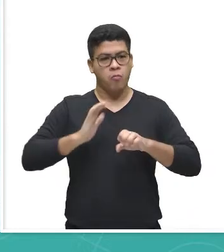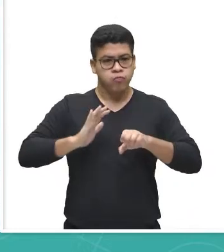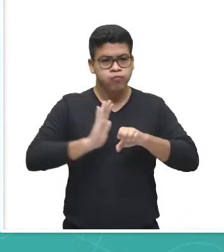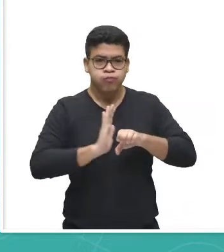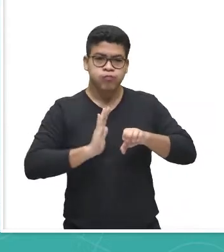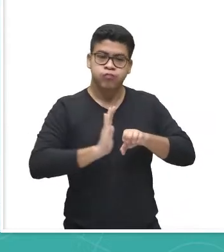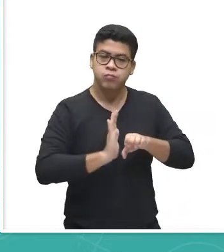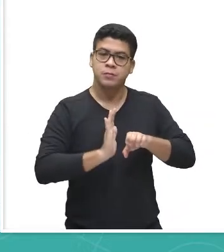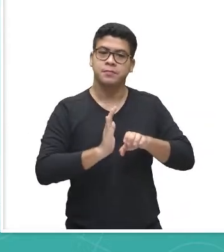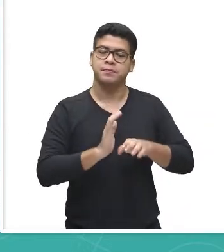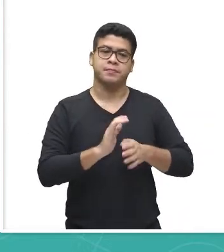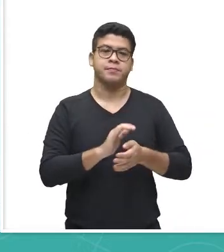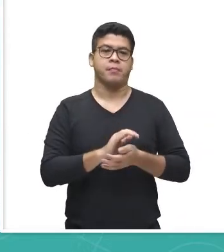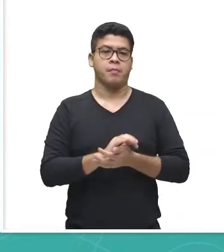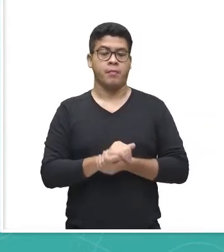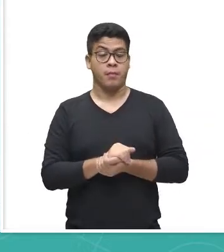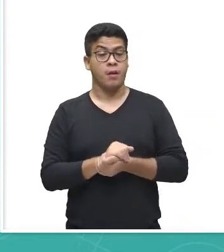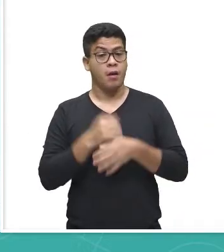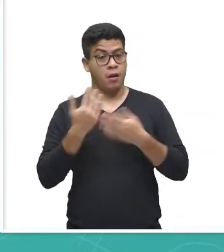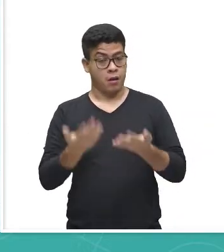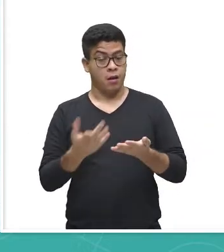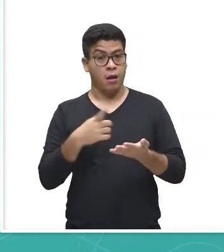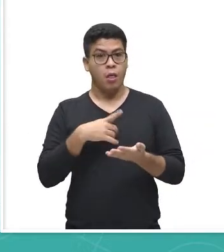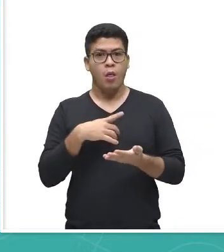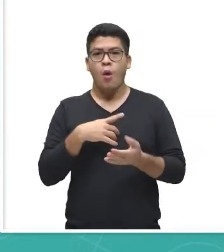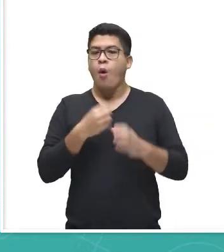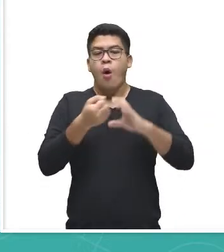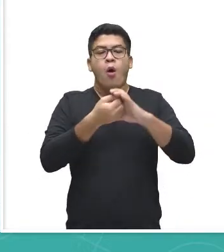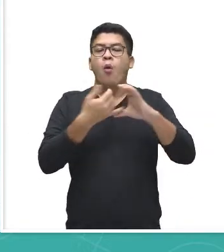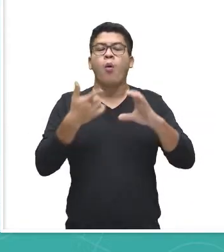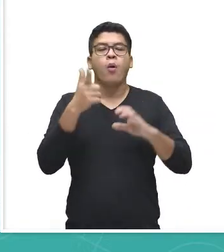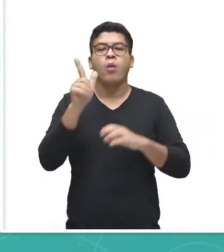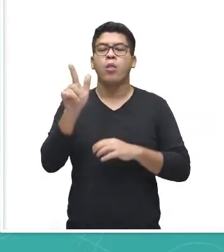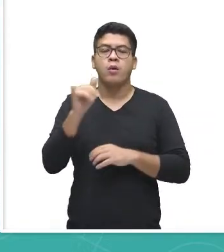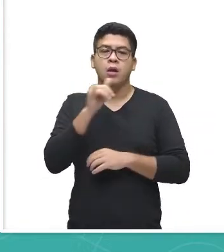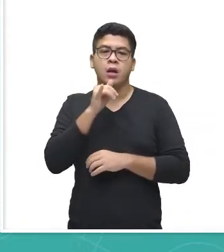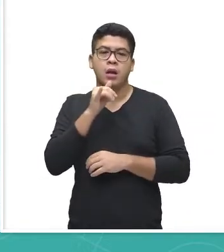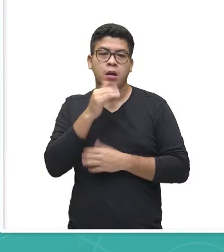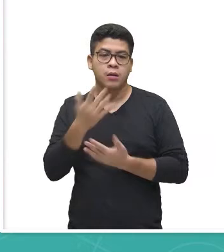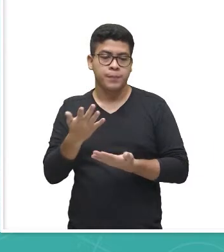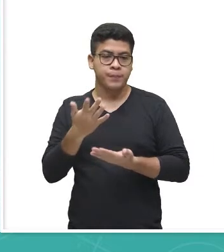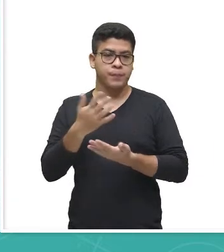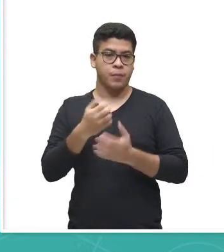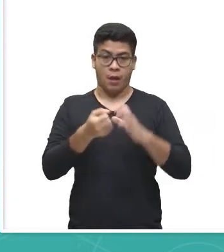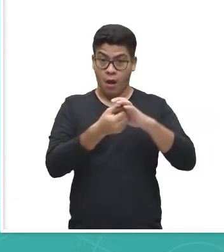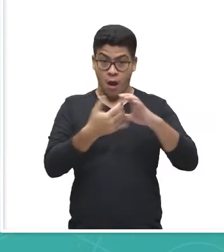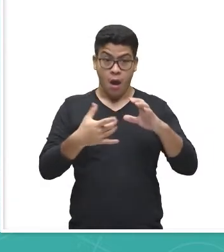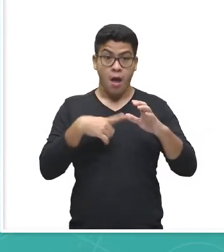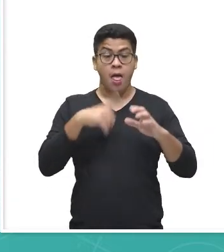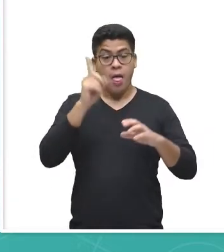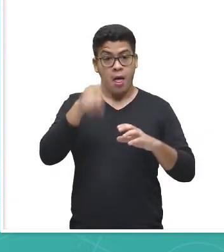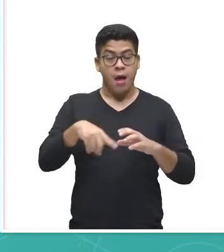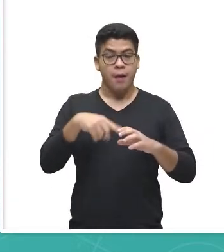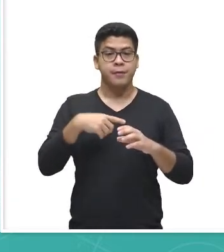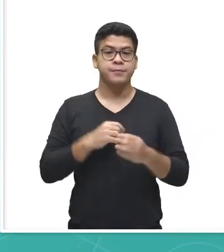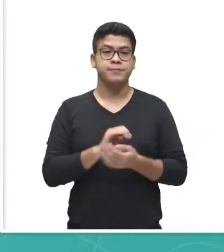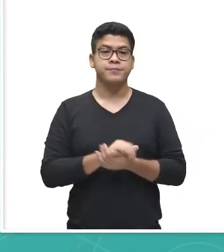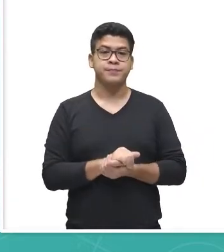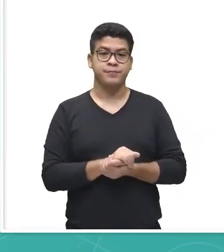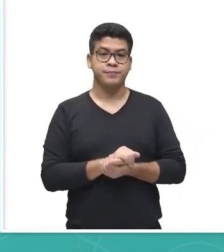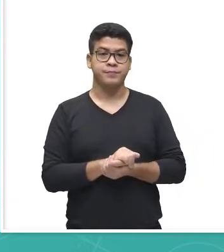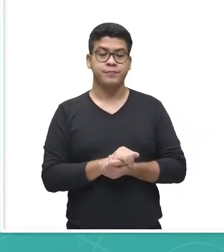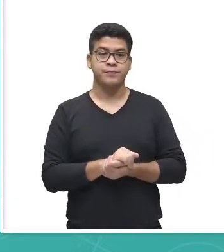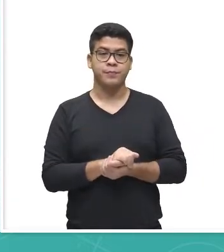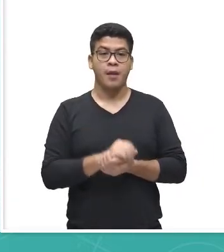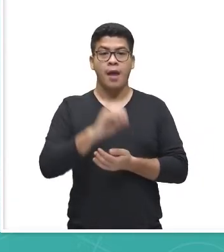certo? Muito bem. Vamos agora observar um outro exemplo, uma outra propriedade, que é a extensão. Aí na próxima imagem nós